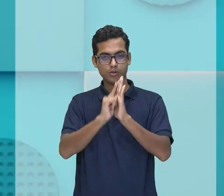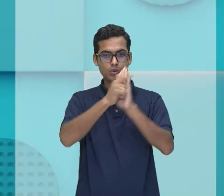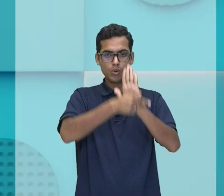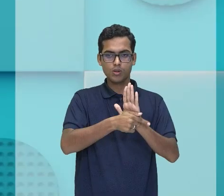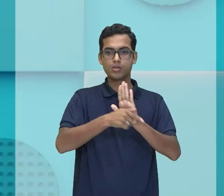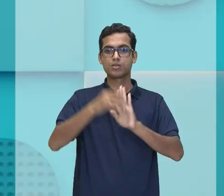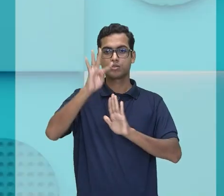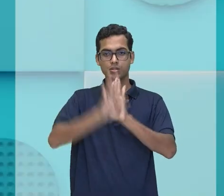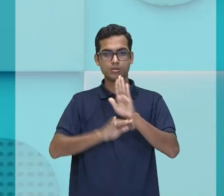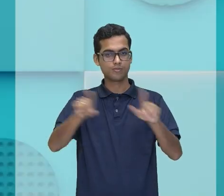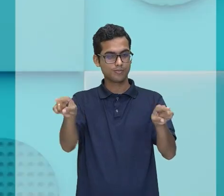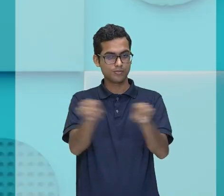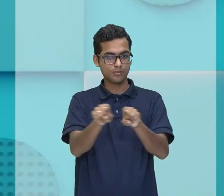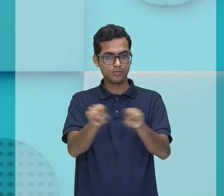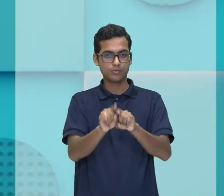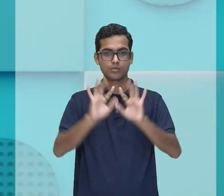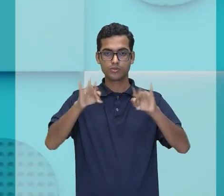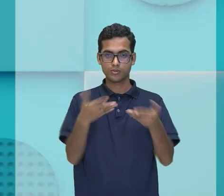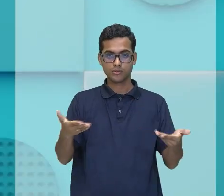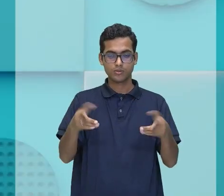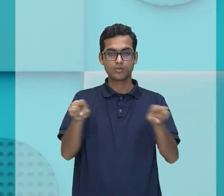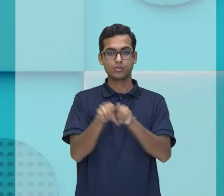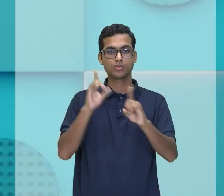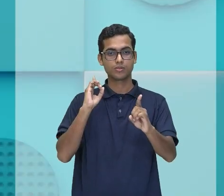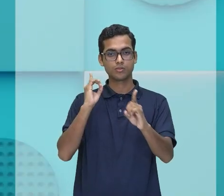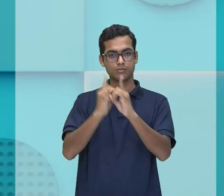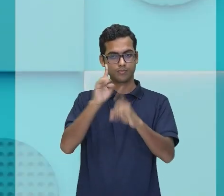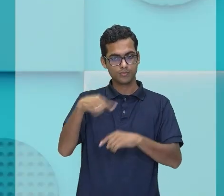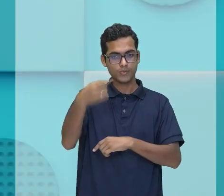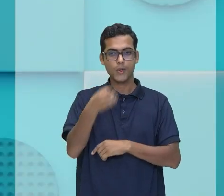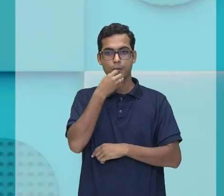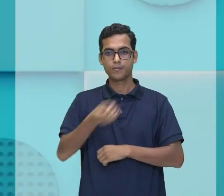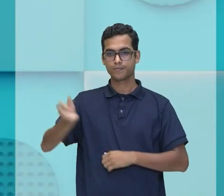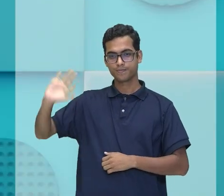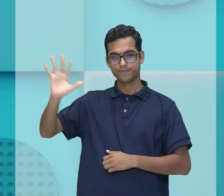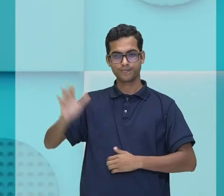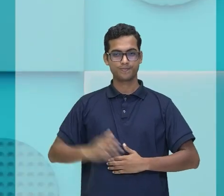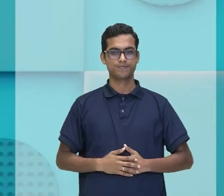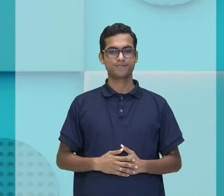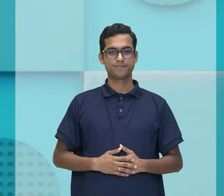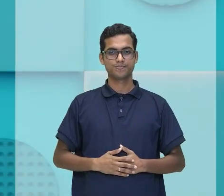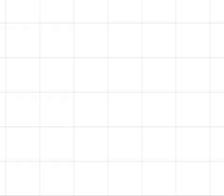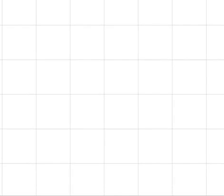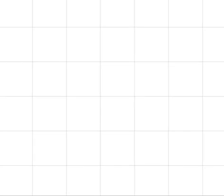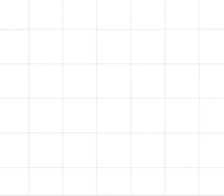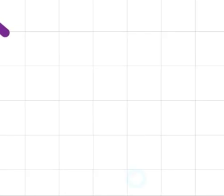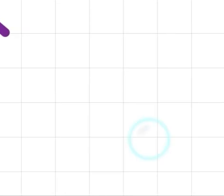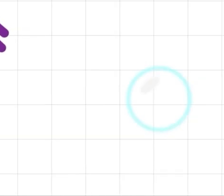Textuais também. Eu vou ficando por aqui e a gente volta numa próxima oportunidade. Até lá. Tchau, tchau.